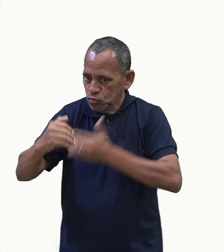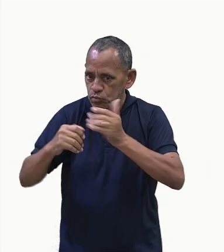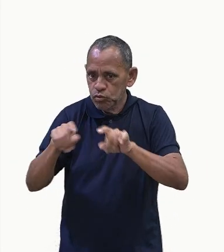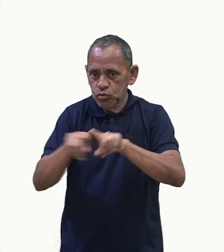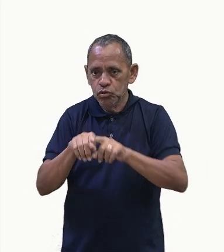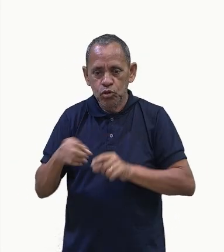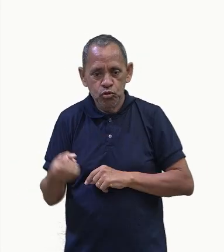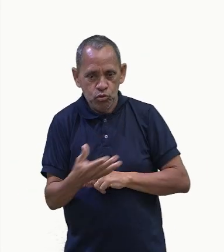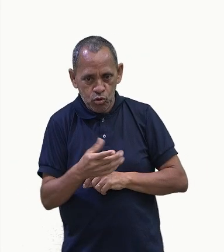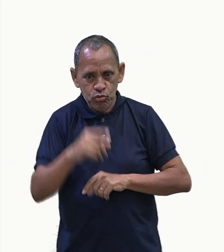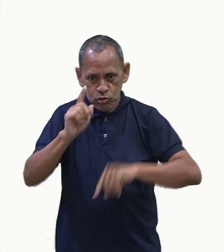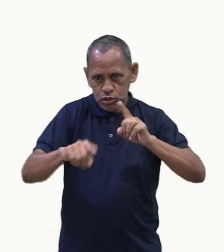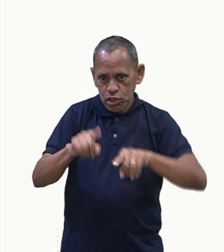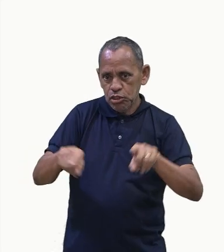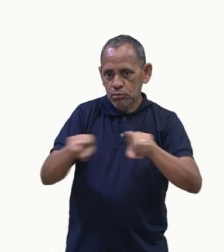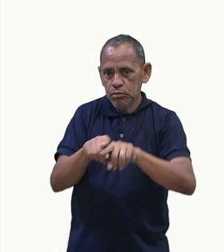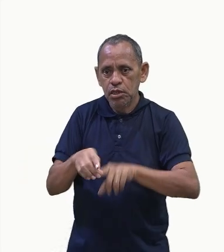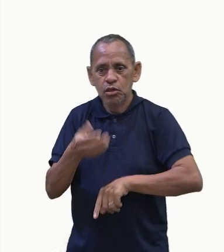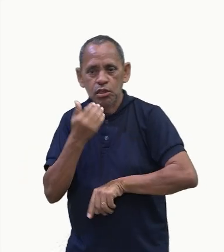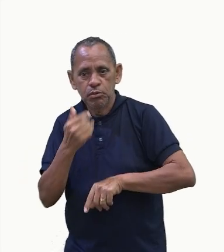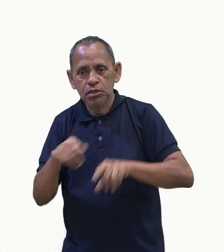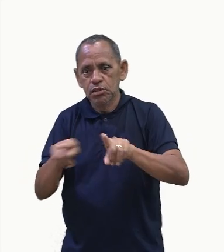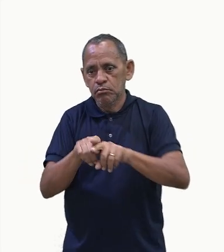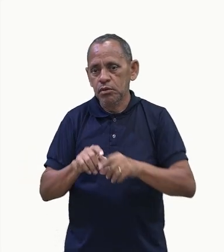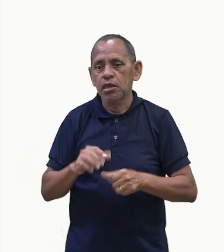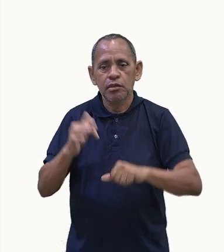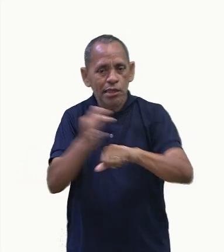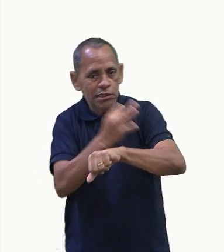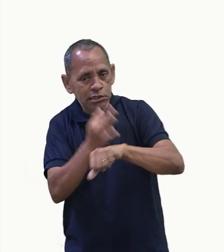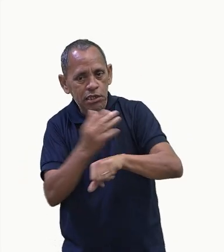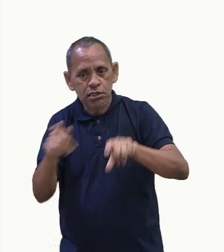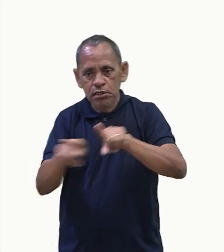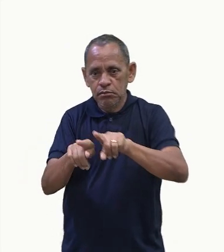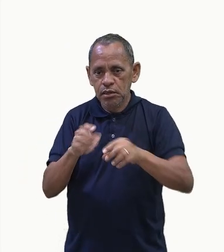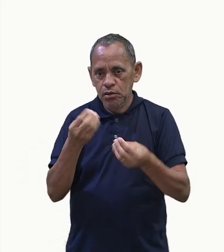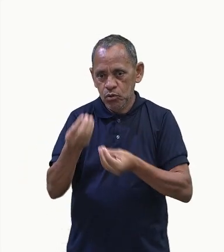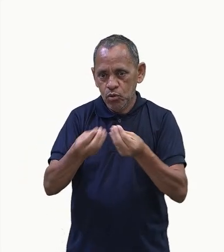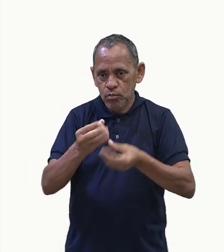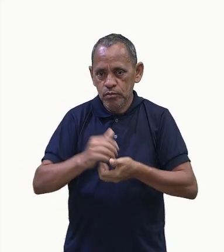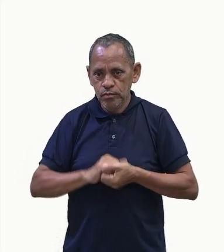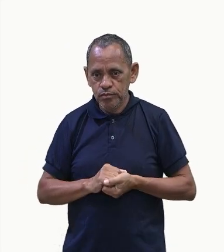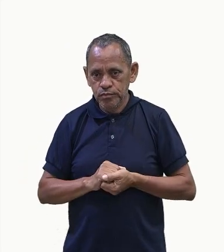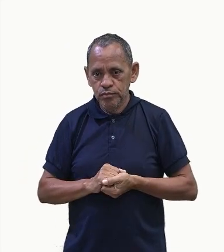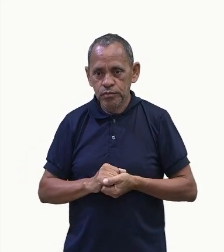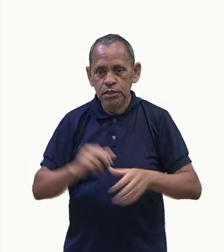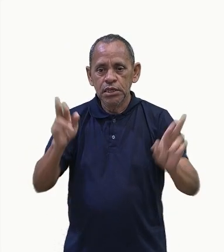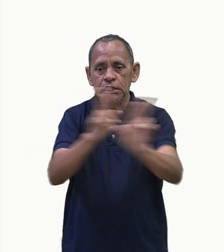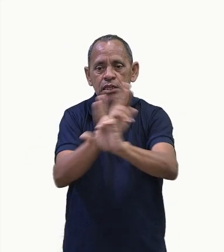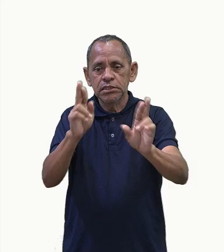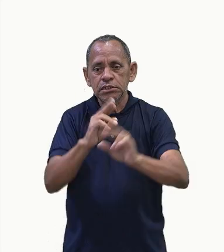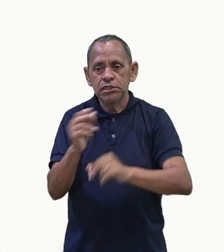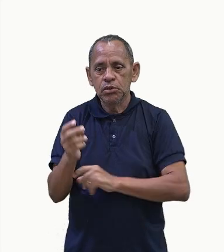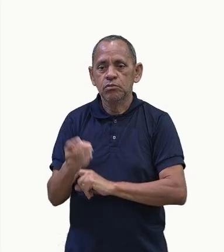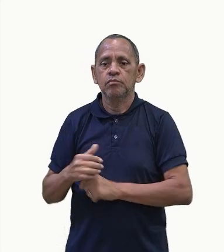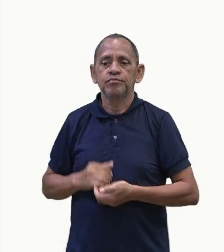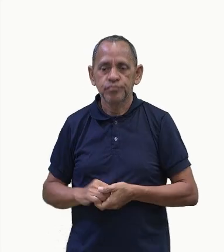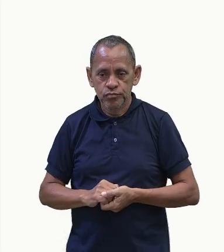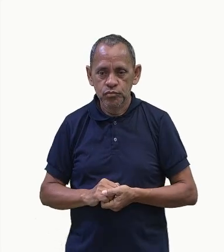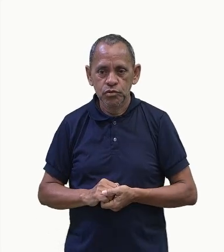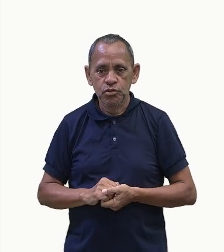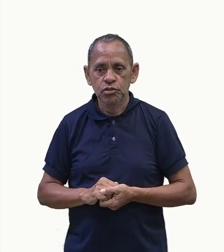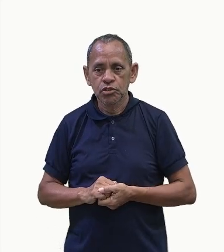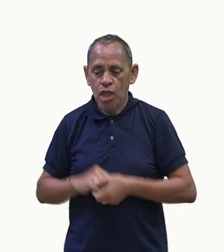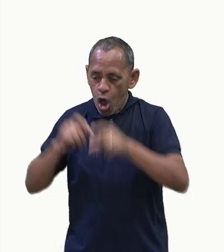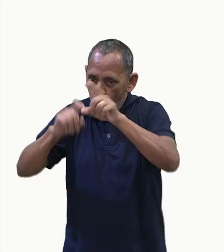com essa finalidade de que eles sejam mais resistentes a pragas, né? Com relação, então, a culturas de plantas,